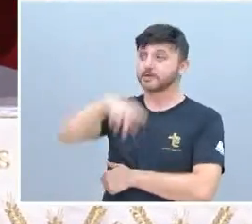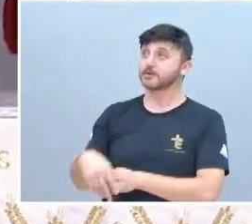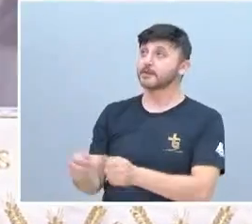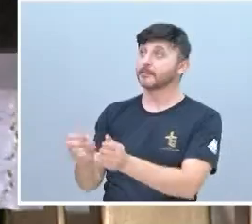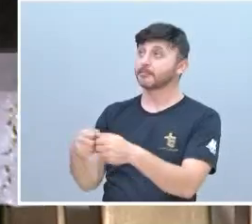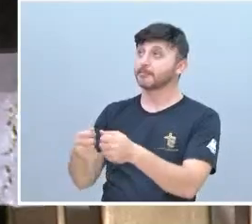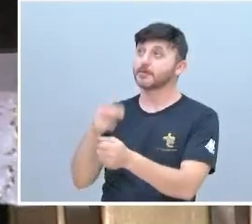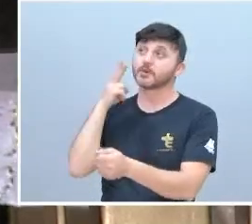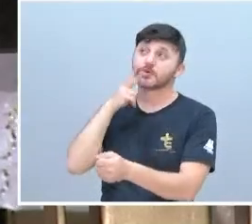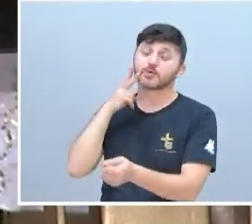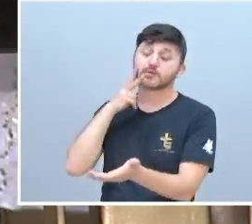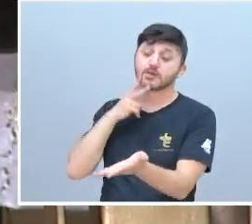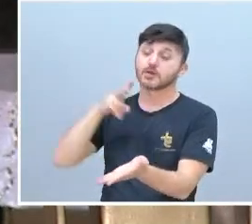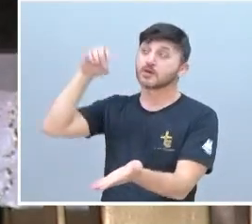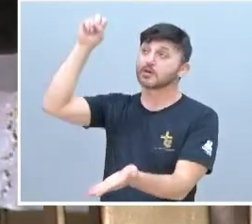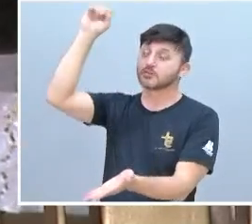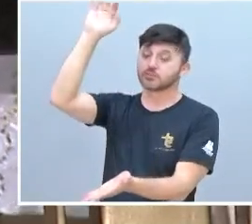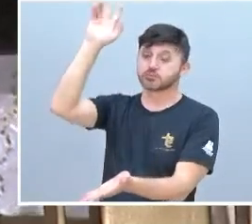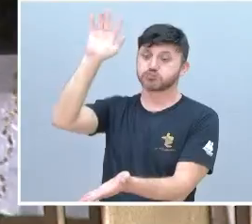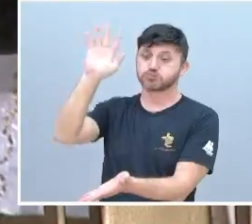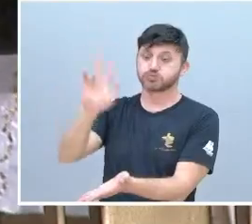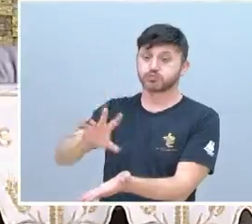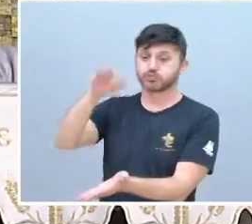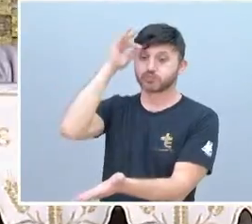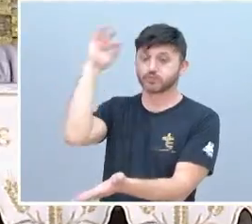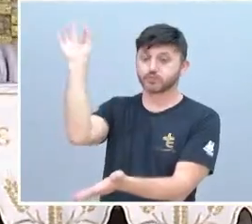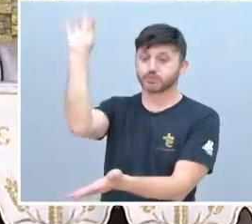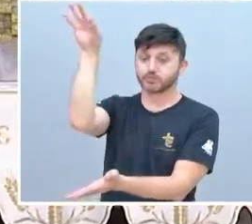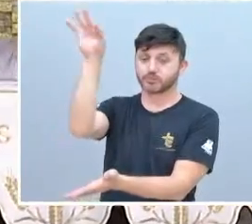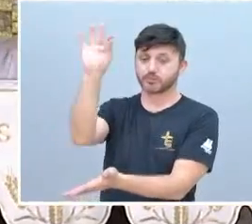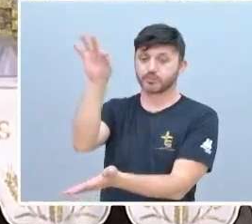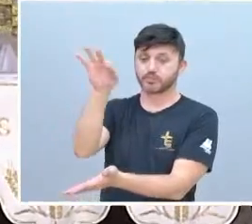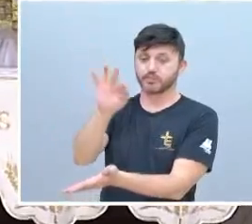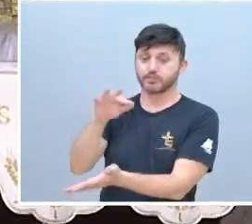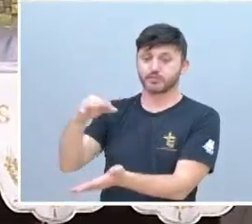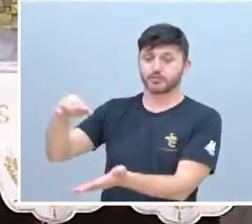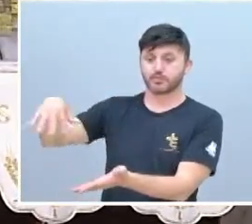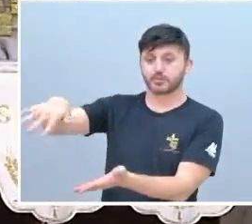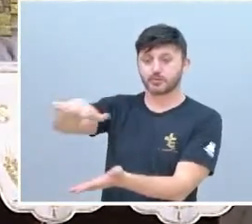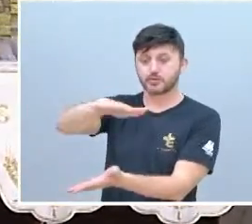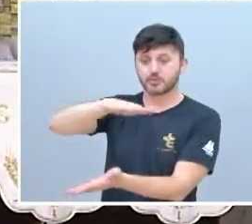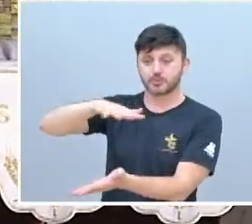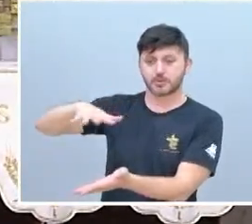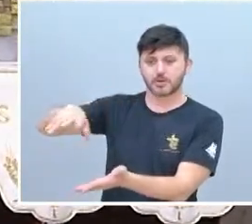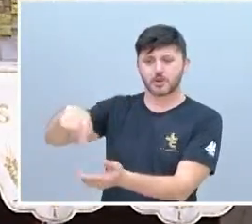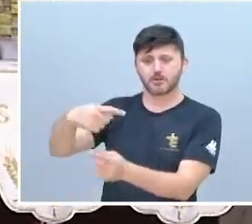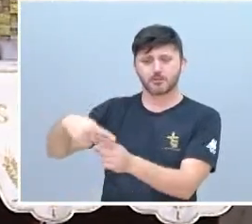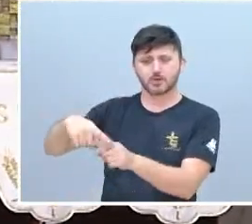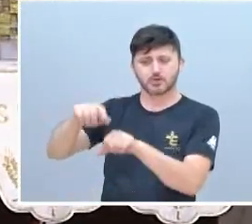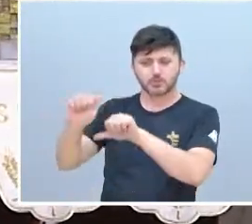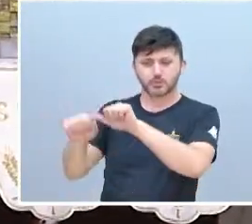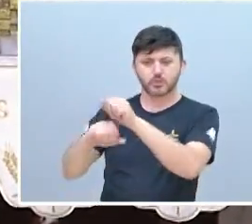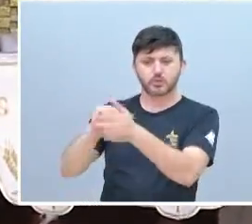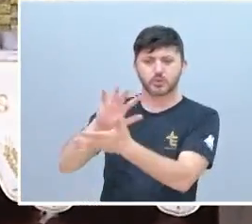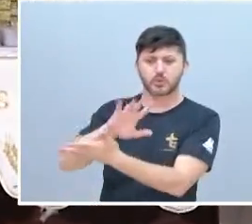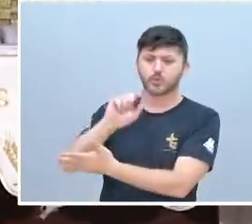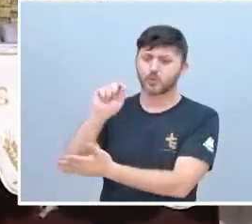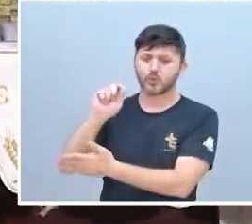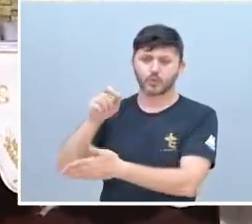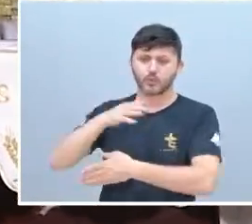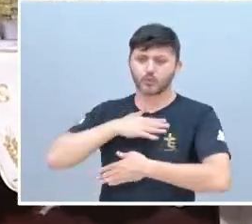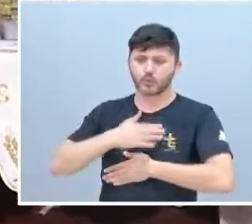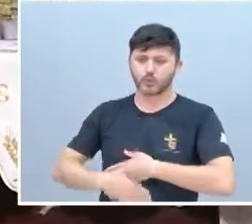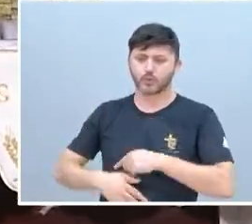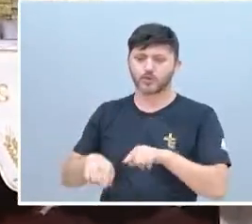santidade. Santificai, pois, estas oferendas, derramando sobre elas o vosso Espírito, a fim de que se tornem